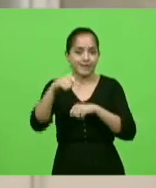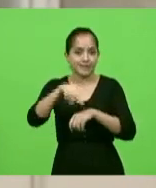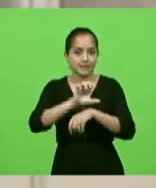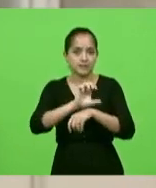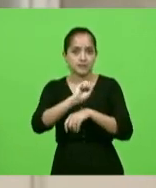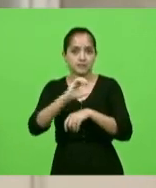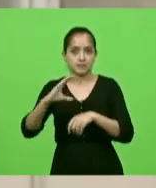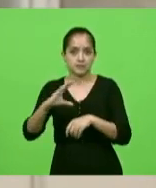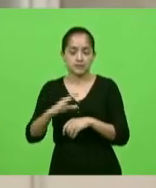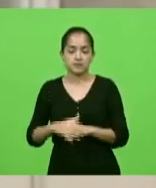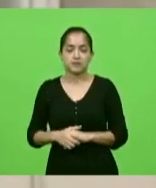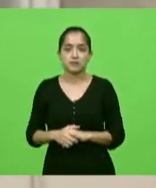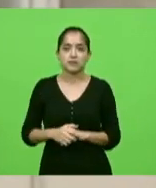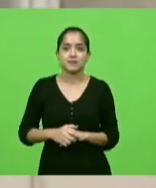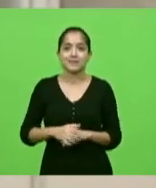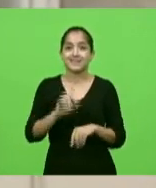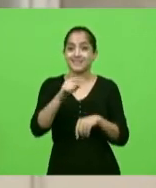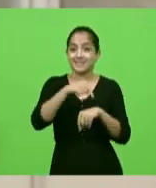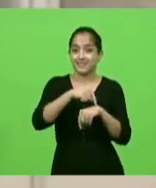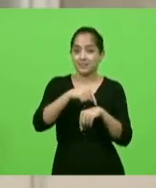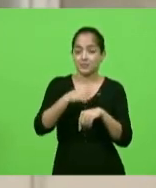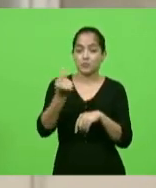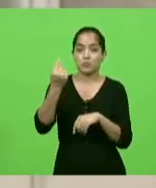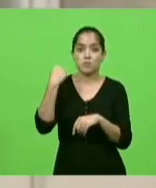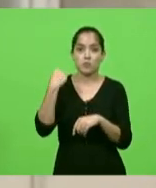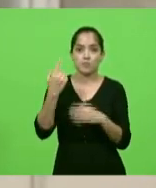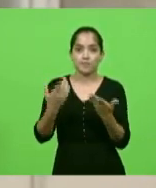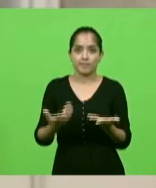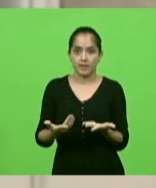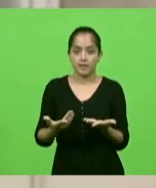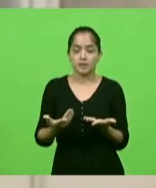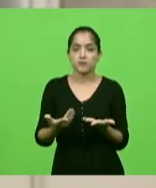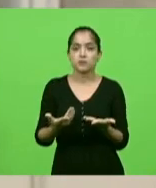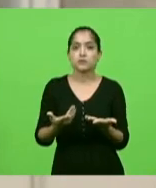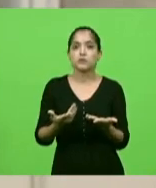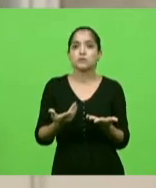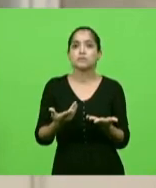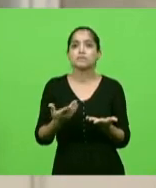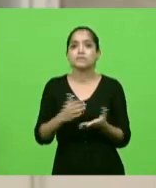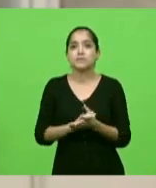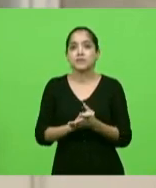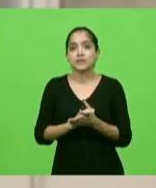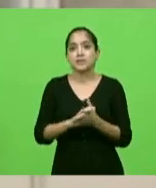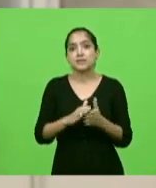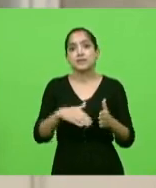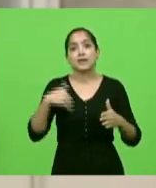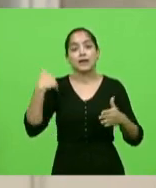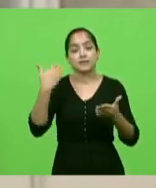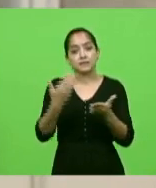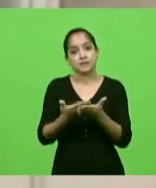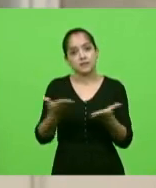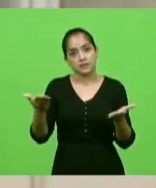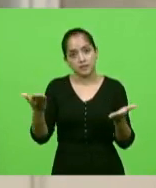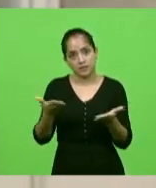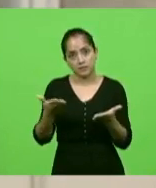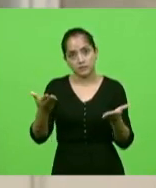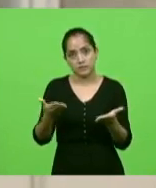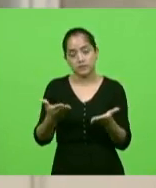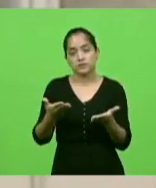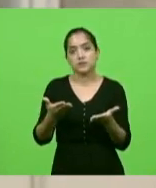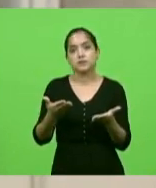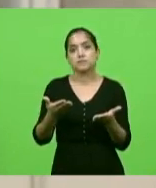Estado de Santa Catarina naquele momento momento aquele que se estende o